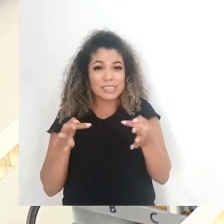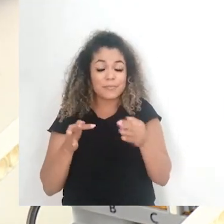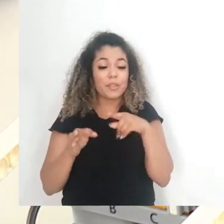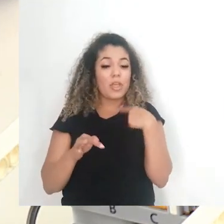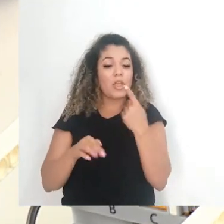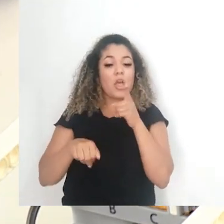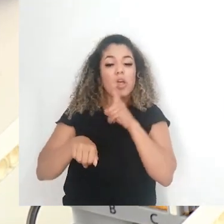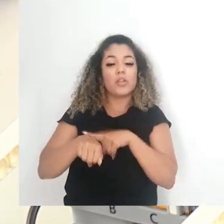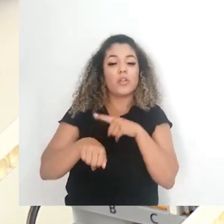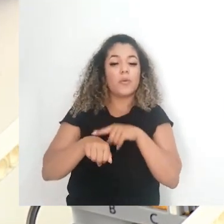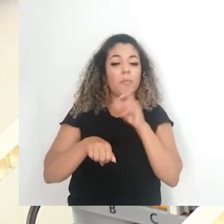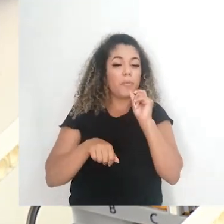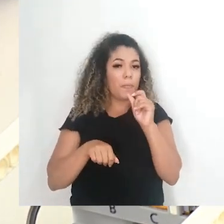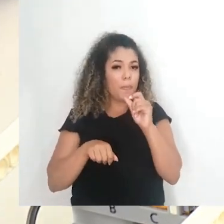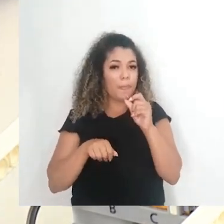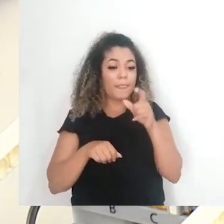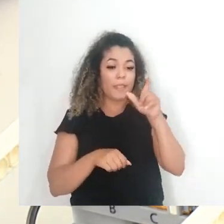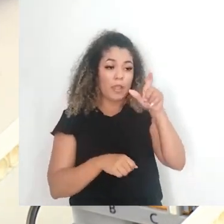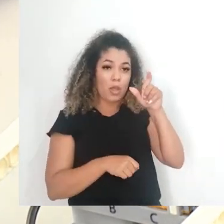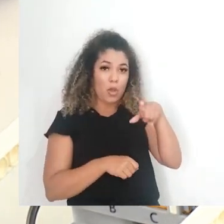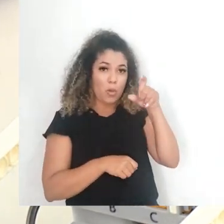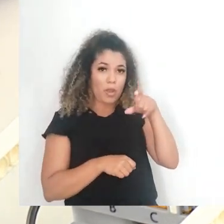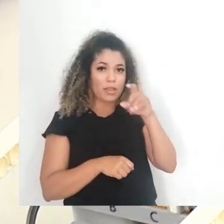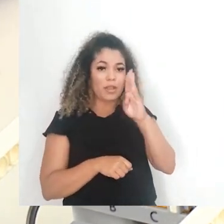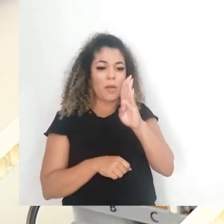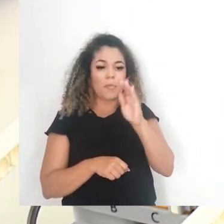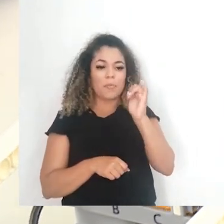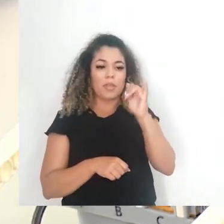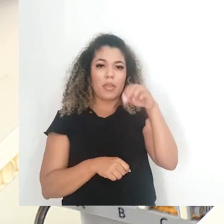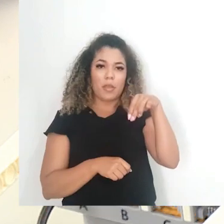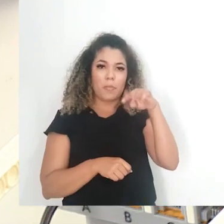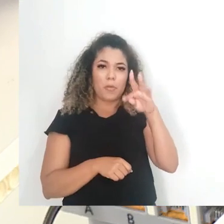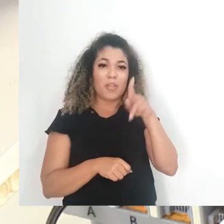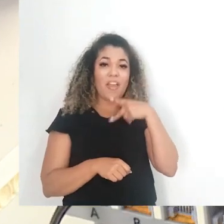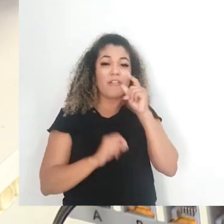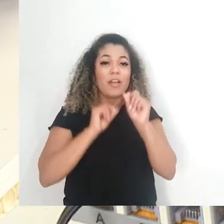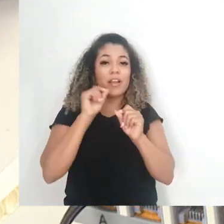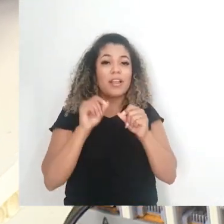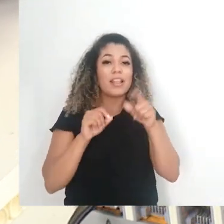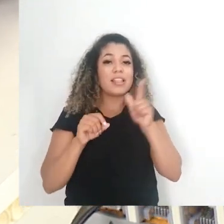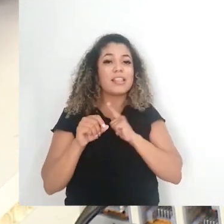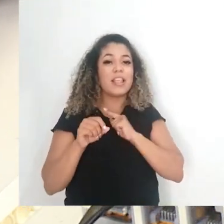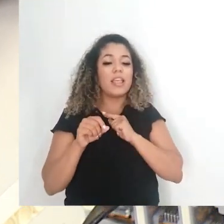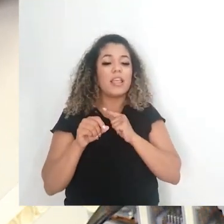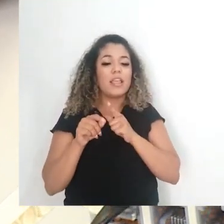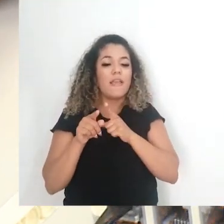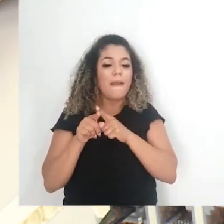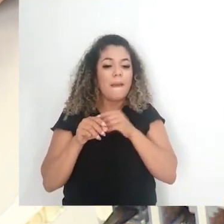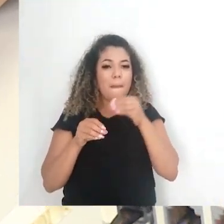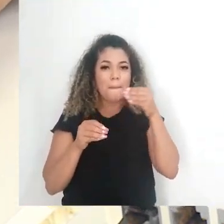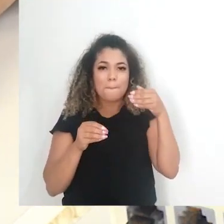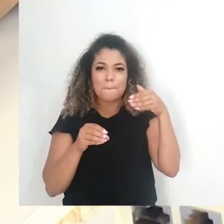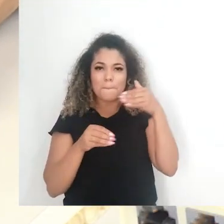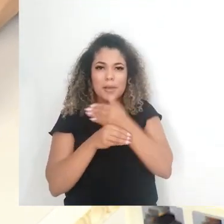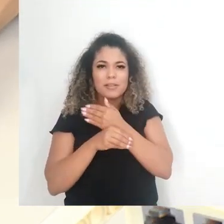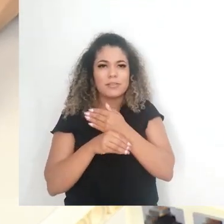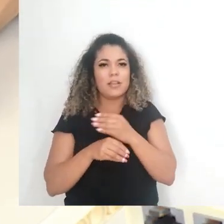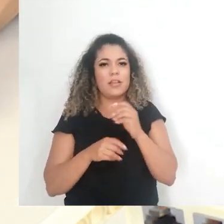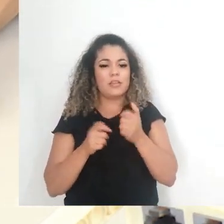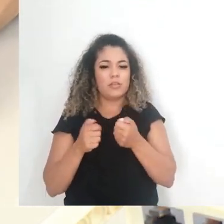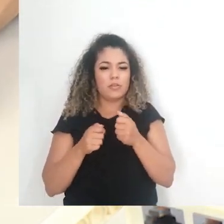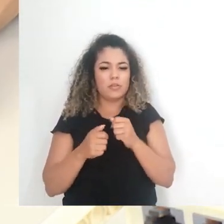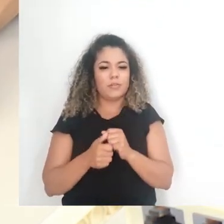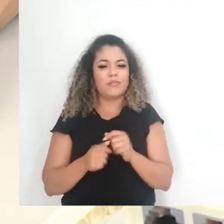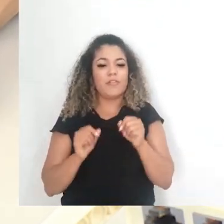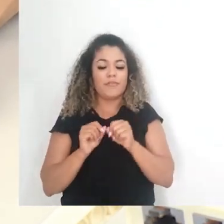simples. Nós temos aqui o cartão do motor e ele está dizendo que eu tenho que passar ele no controle.